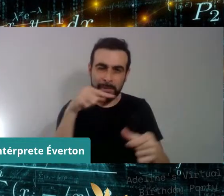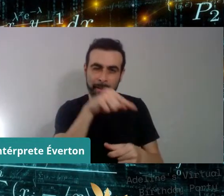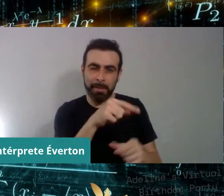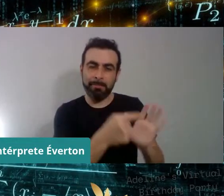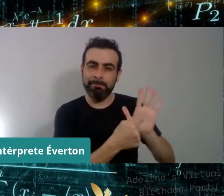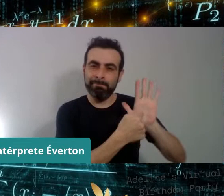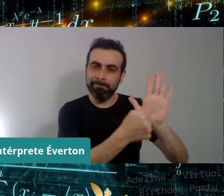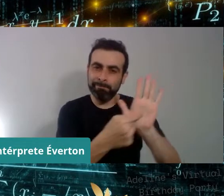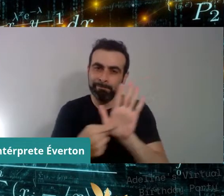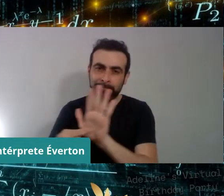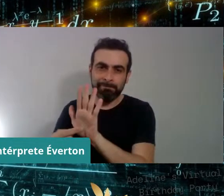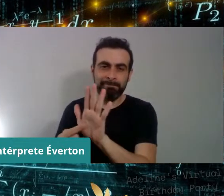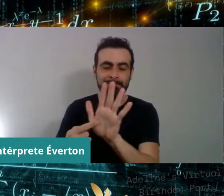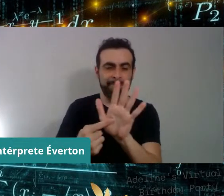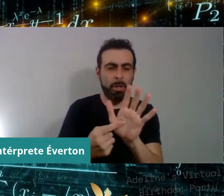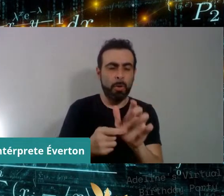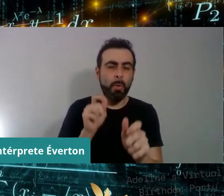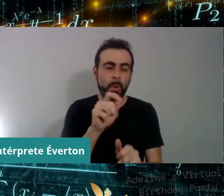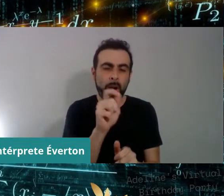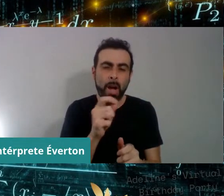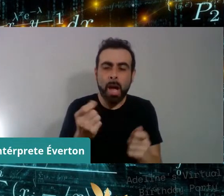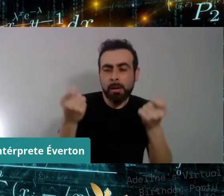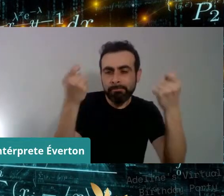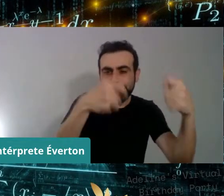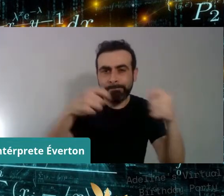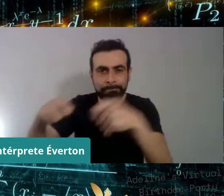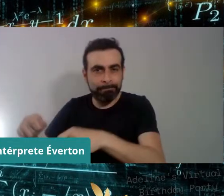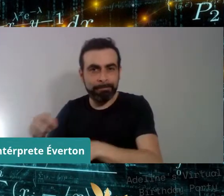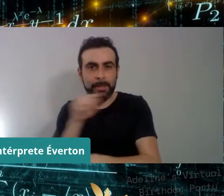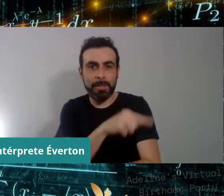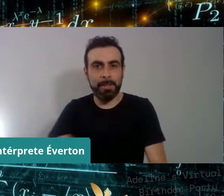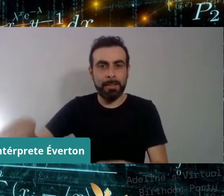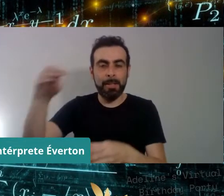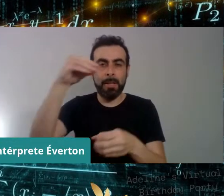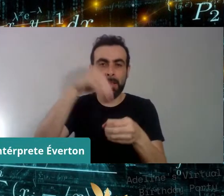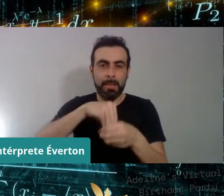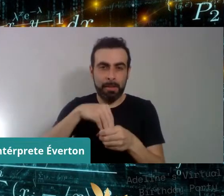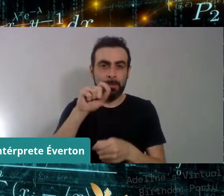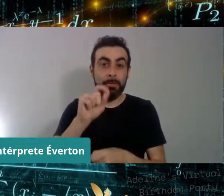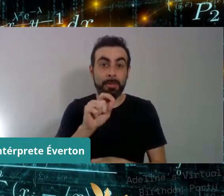apresentados aqui várias possibilidades de utilização